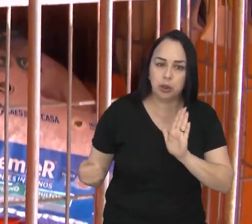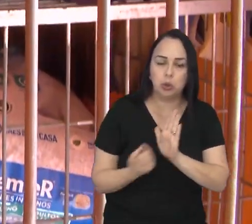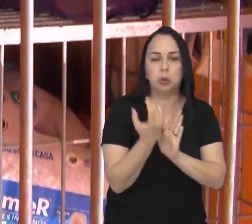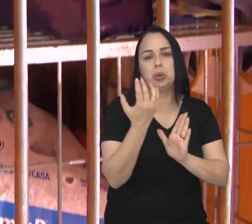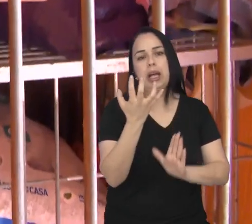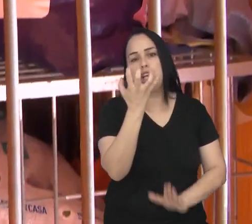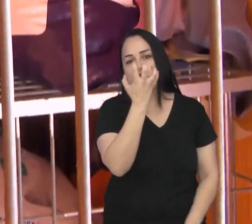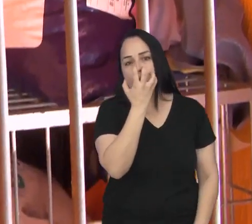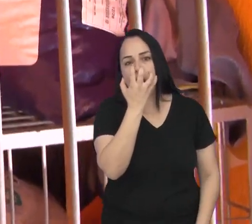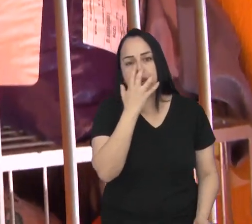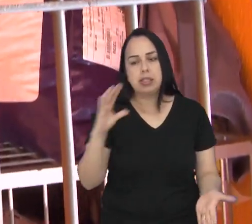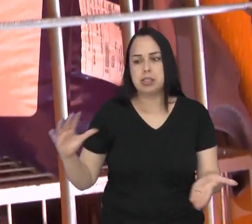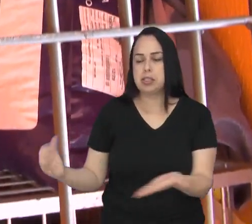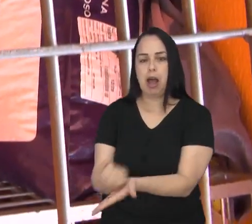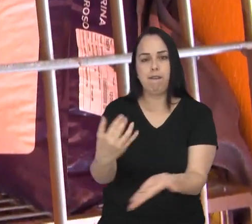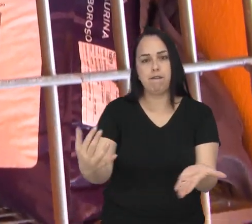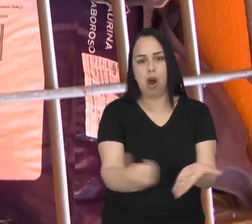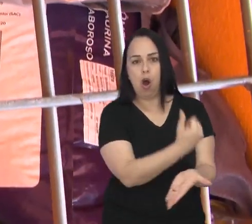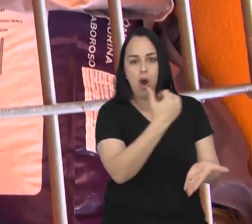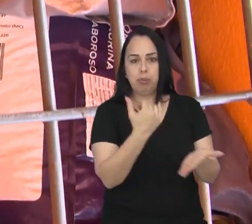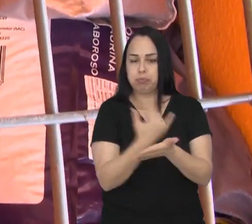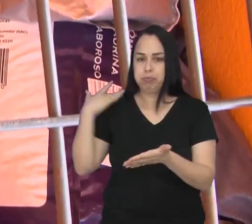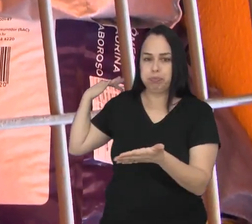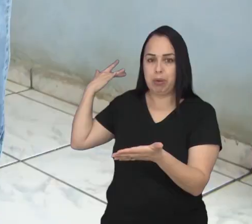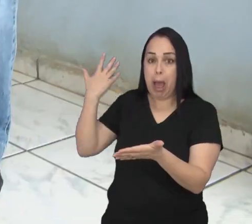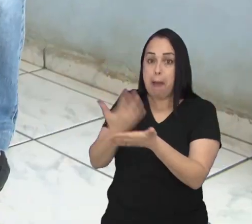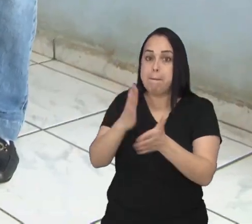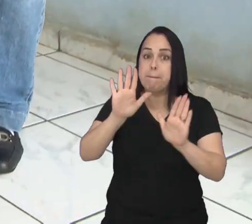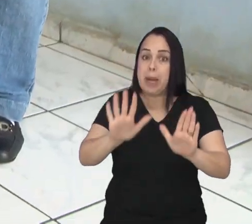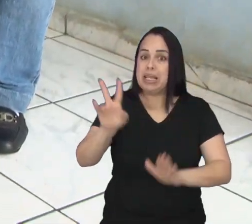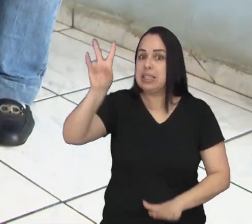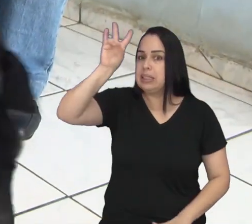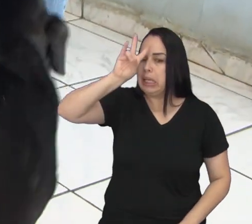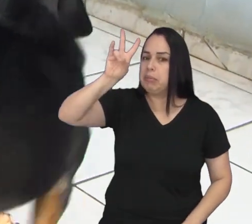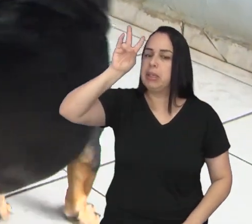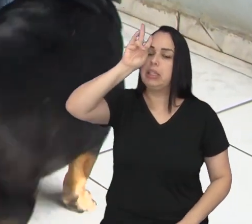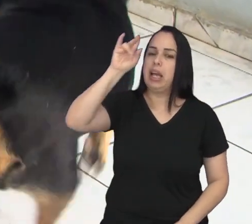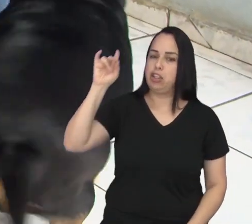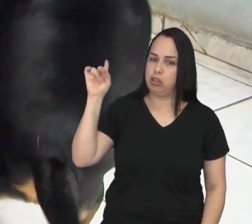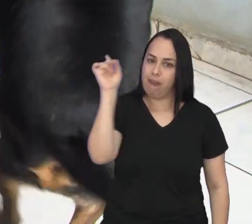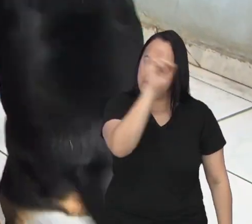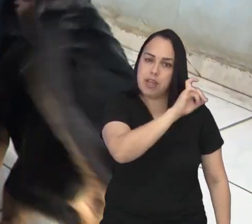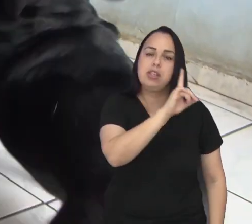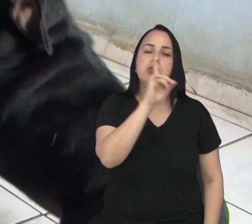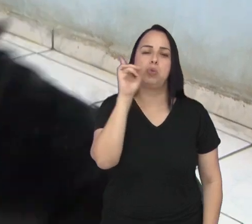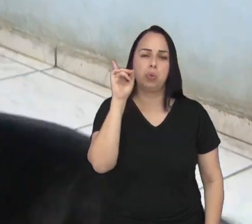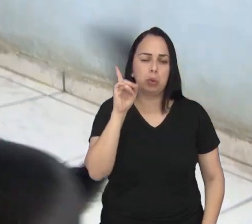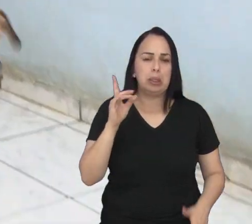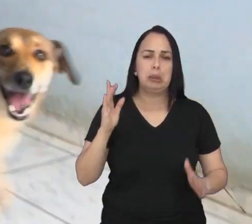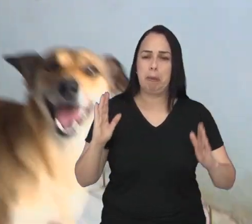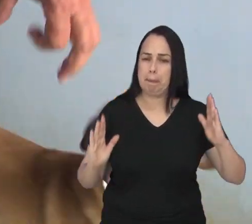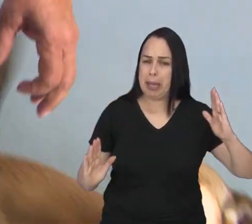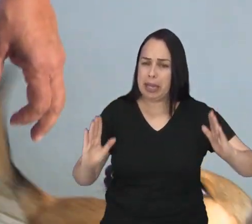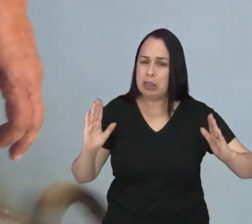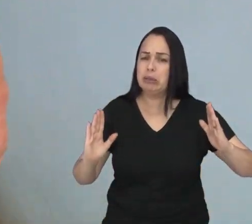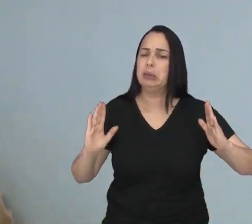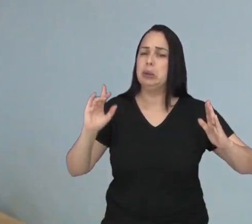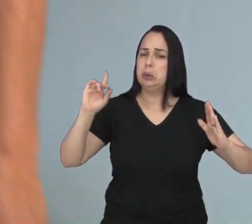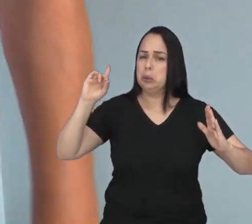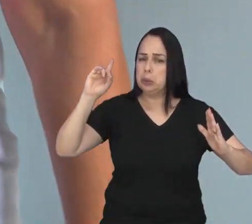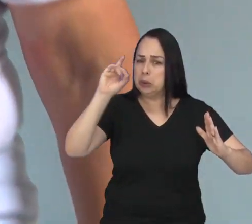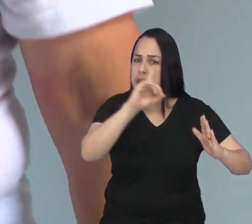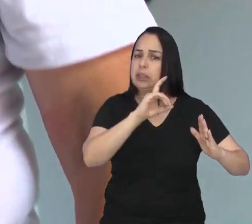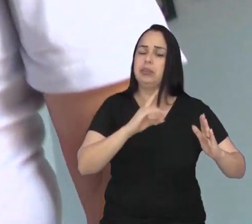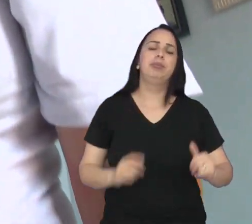de quantos cães salvou em todos esses anos. Mas se lembra bem das dificuldades que encontrou neste trabalho